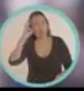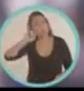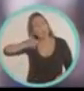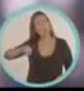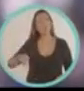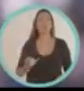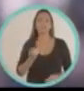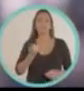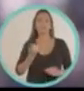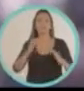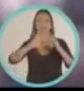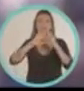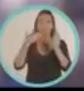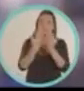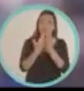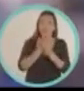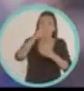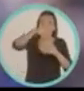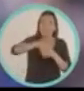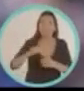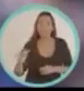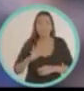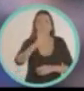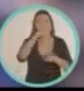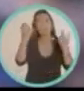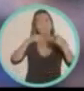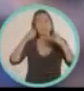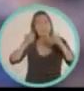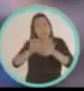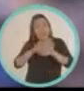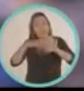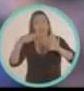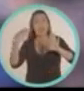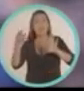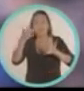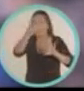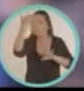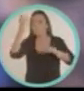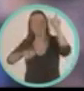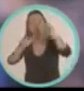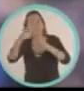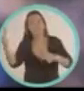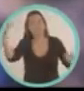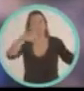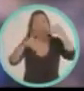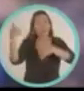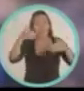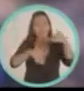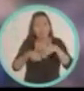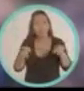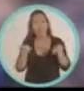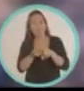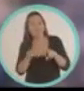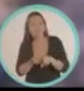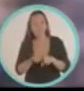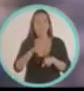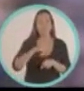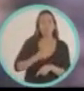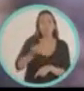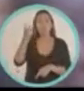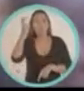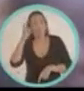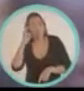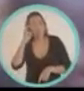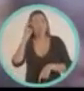até a casa das pessoas. As escolas nas favelas têm que ter espaço aberto para a comunidade. Chamar a sociedade e ter